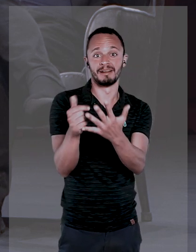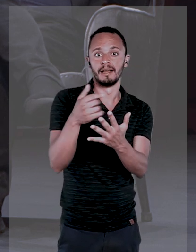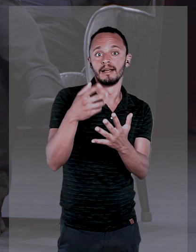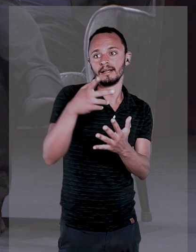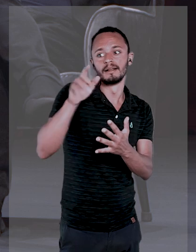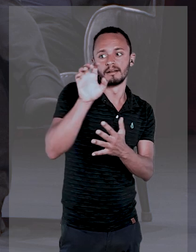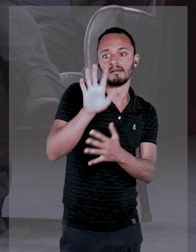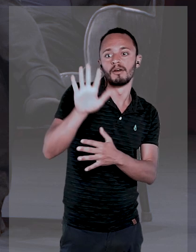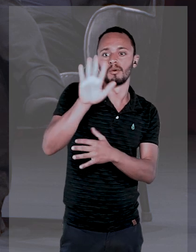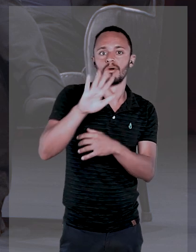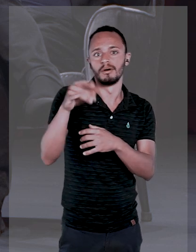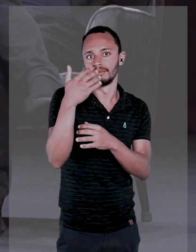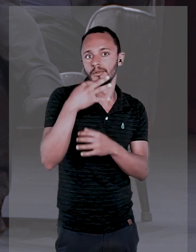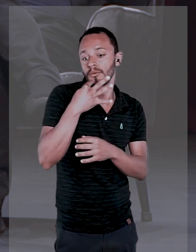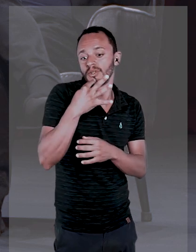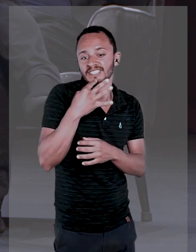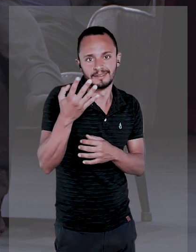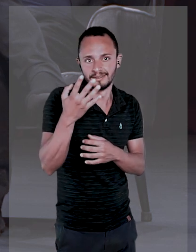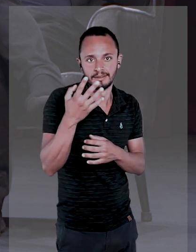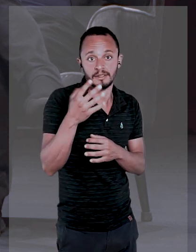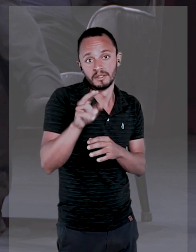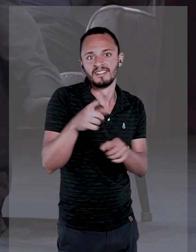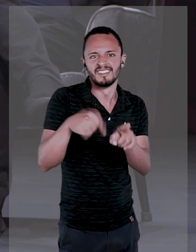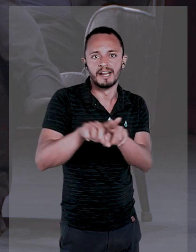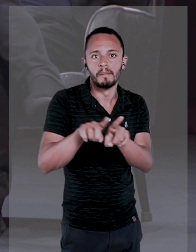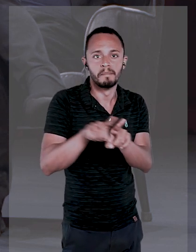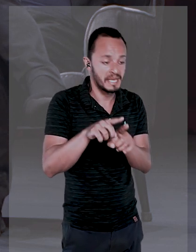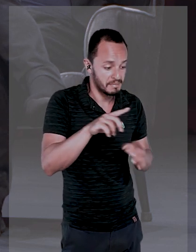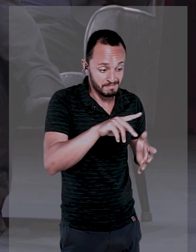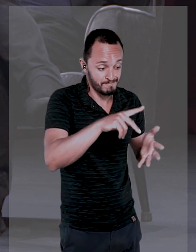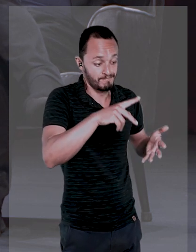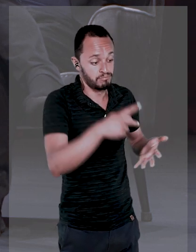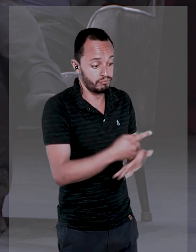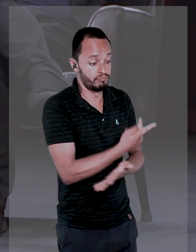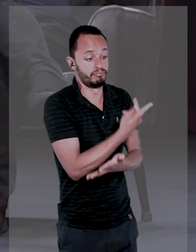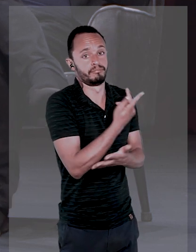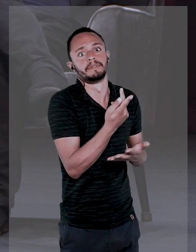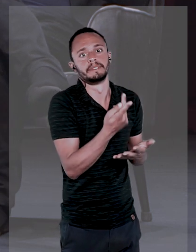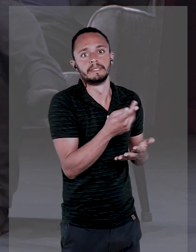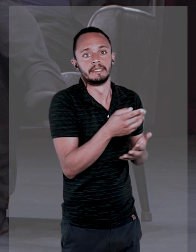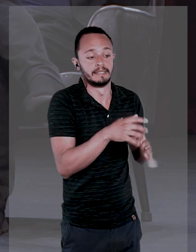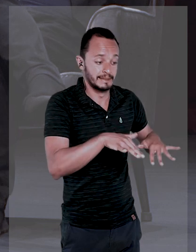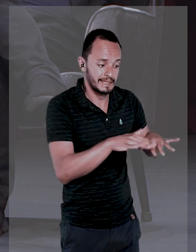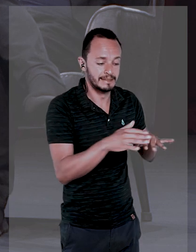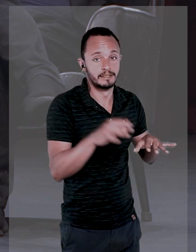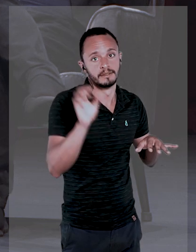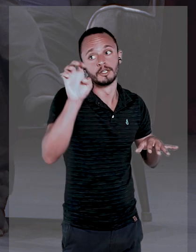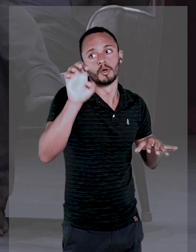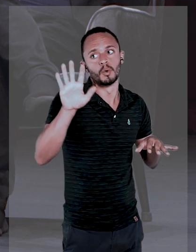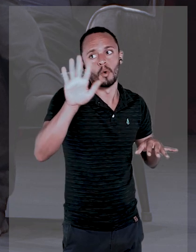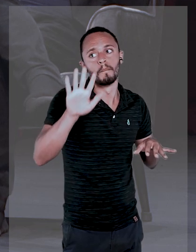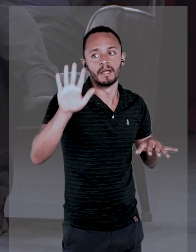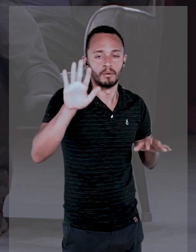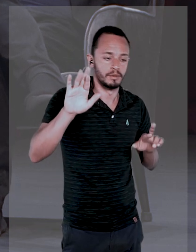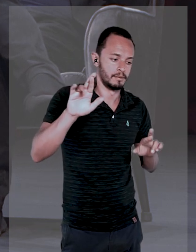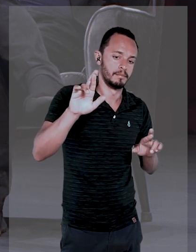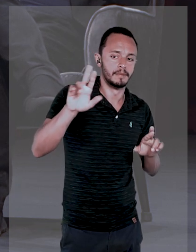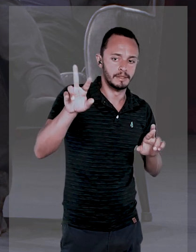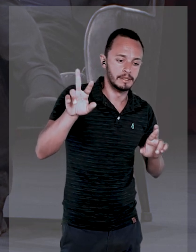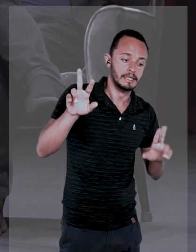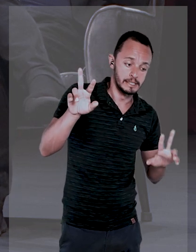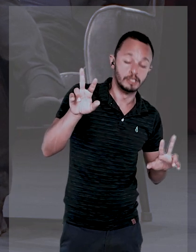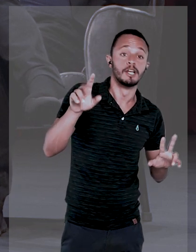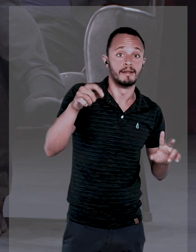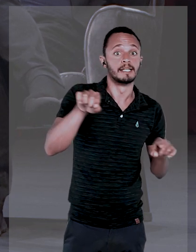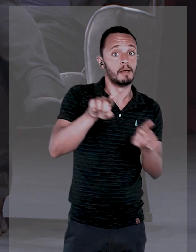exatamente coincidente, digamos assim, ou quando coincide por tragédia, que não é coincidente com